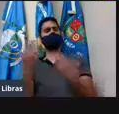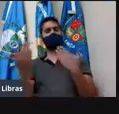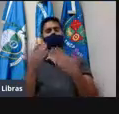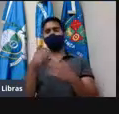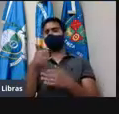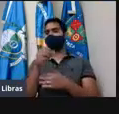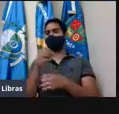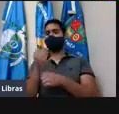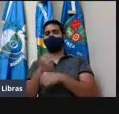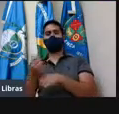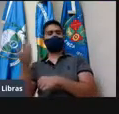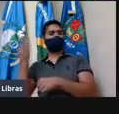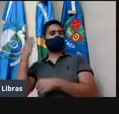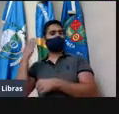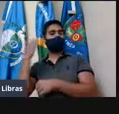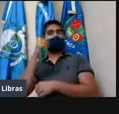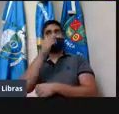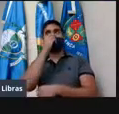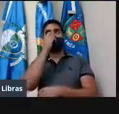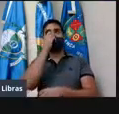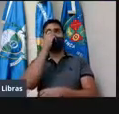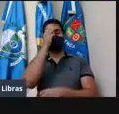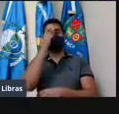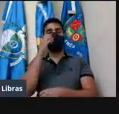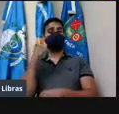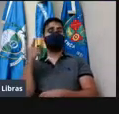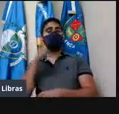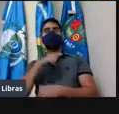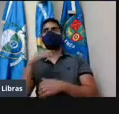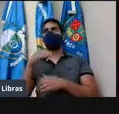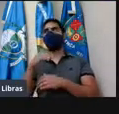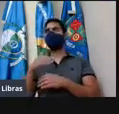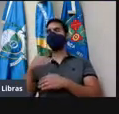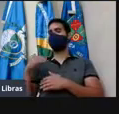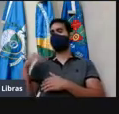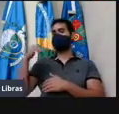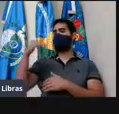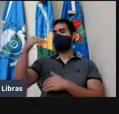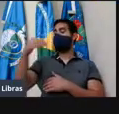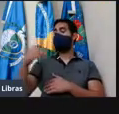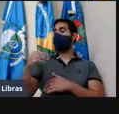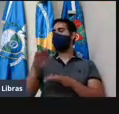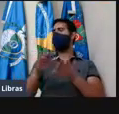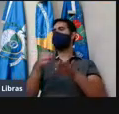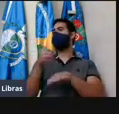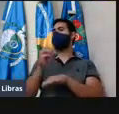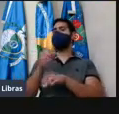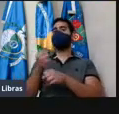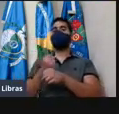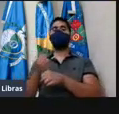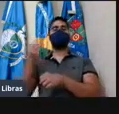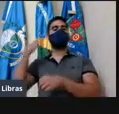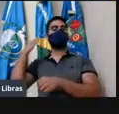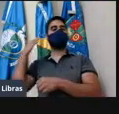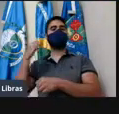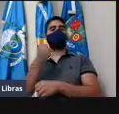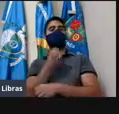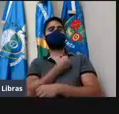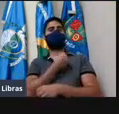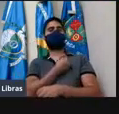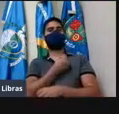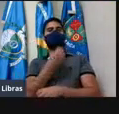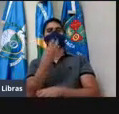anos, nós demos avanços consideráveis. Há 10 anos atrás, a nota do IDEB do 5º ano